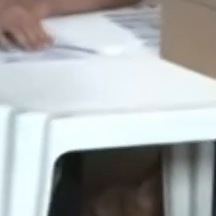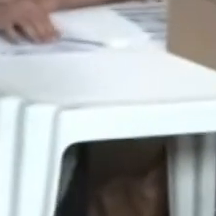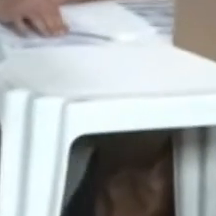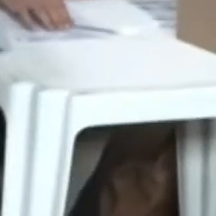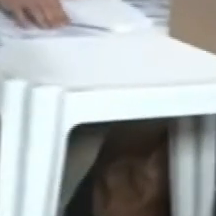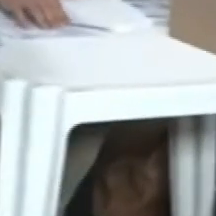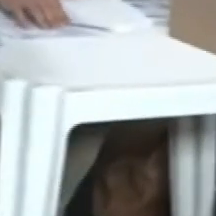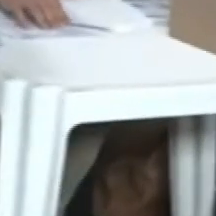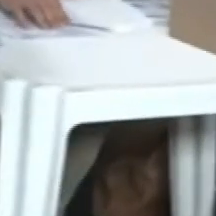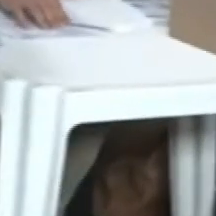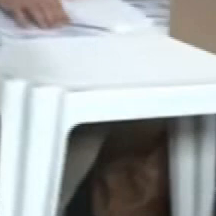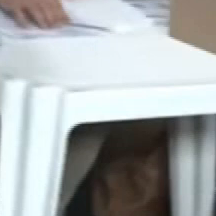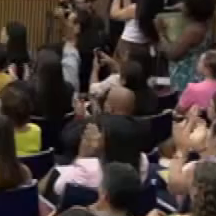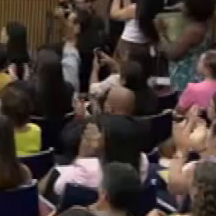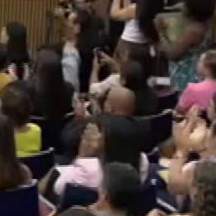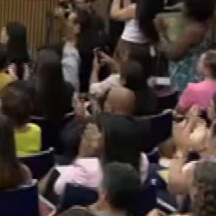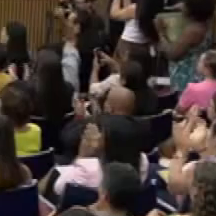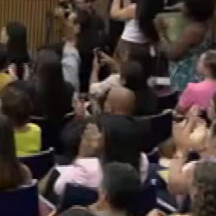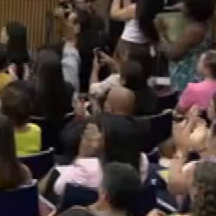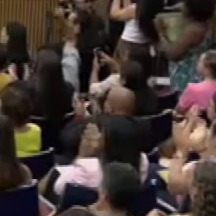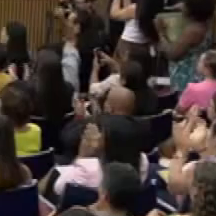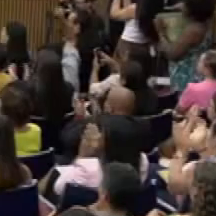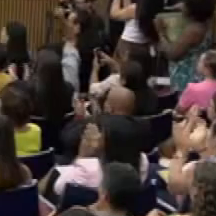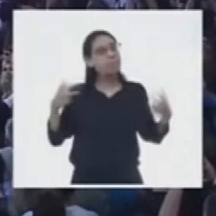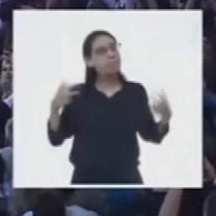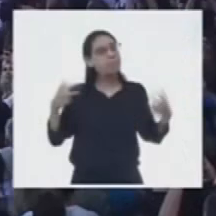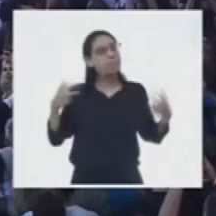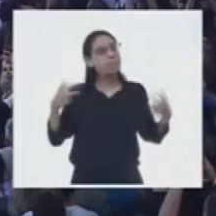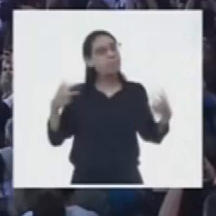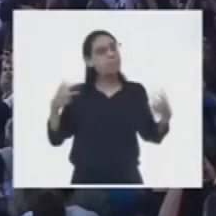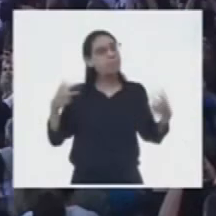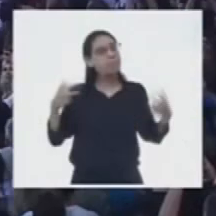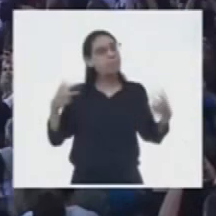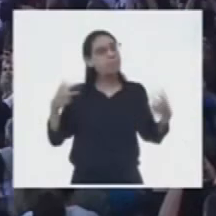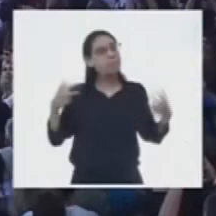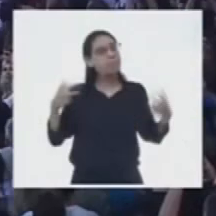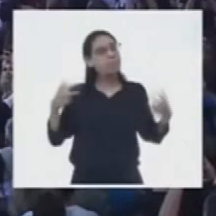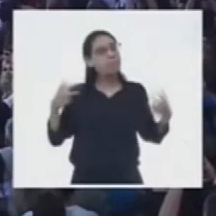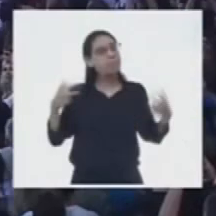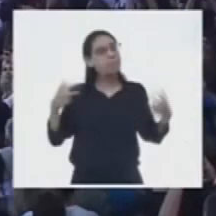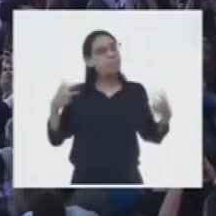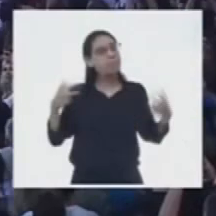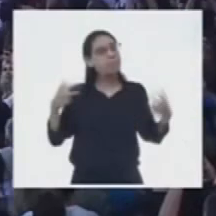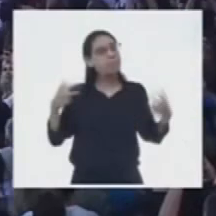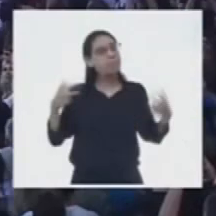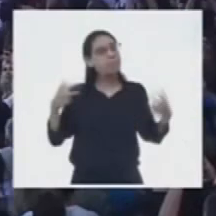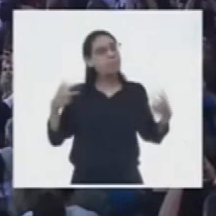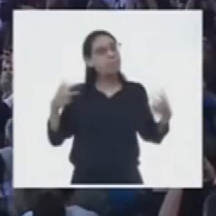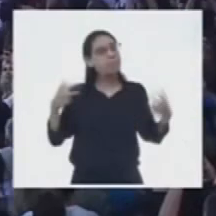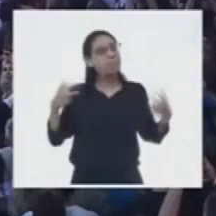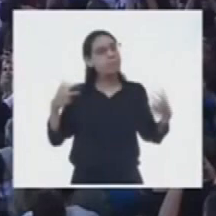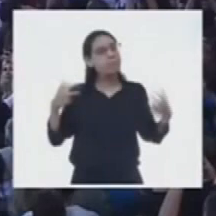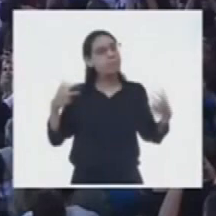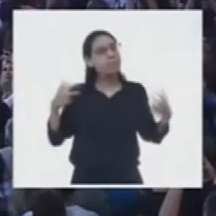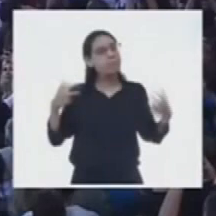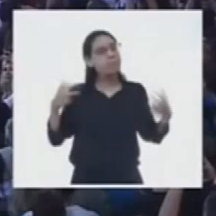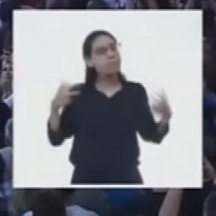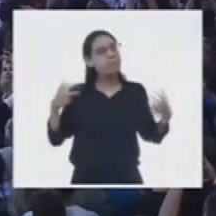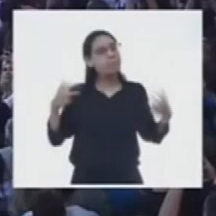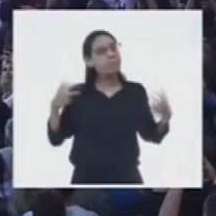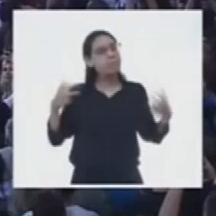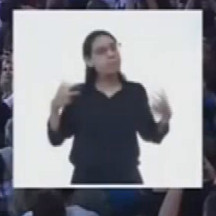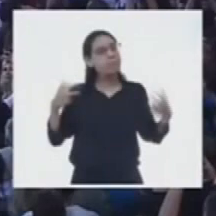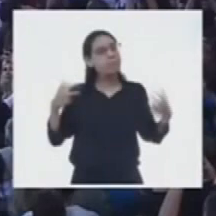mas óbvio que é um desafio enorme quando você tem um país enfrentando uma inflação de mais de 140% no acumulado